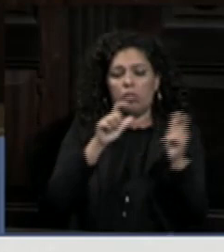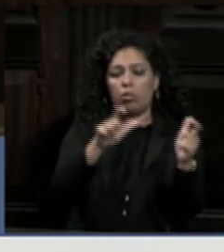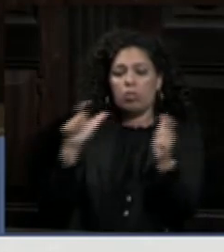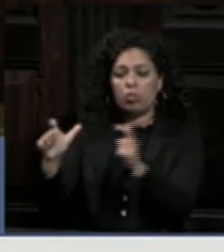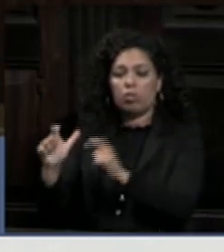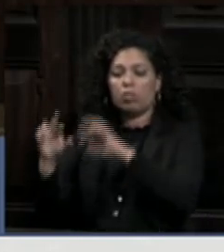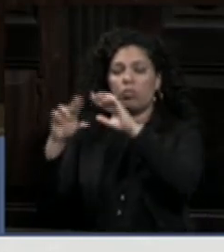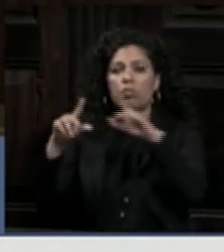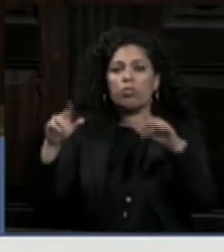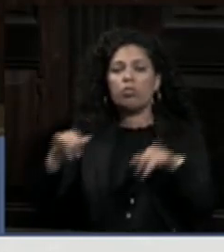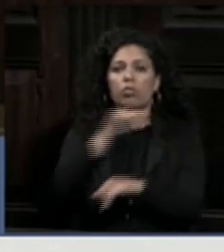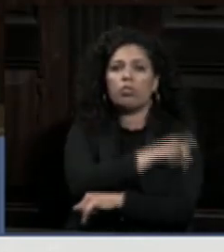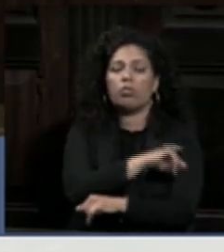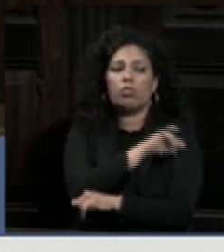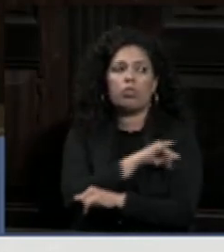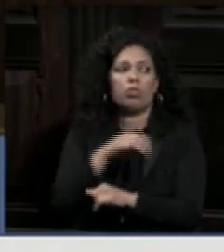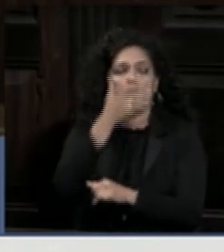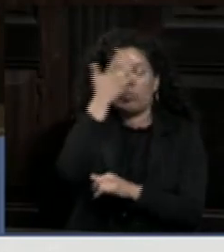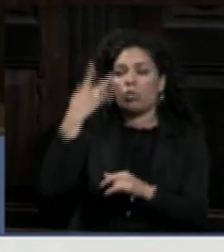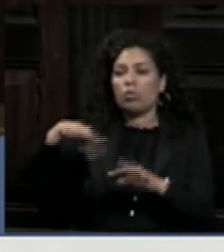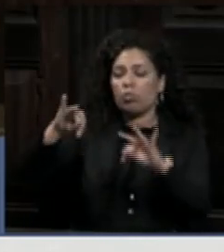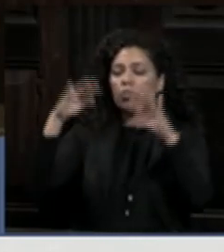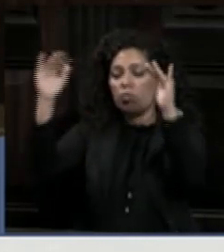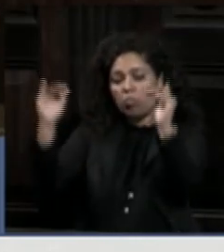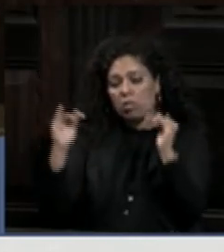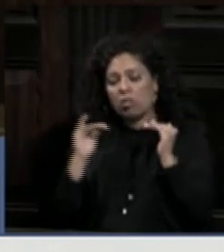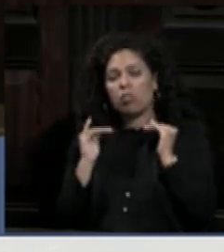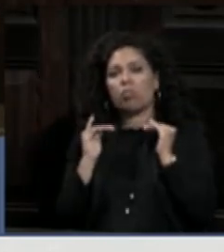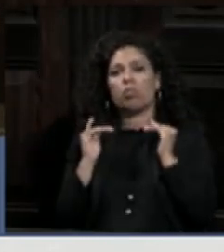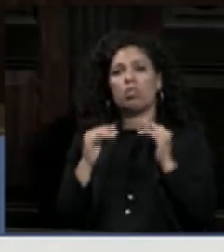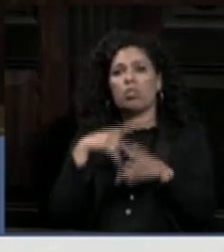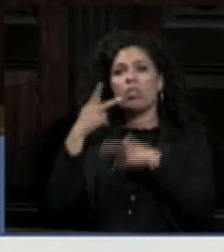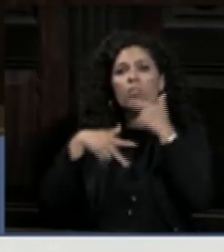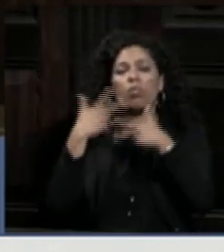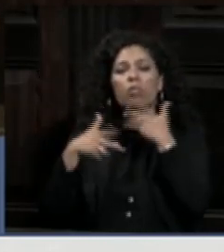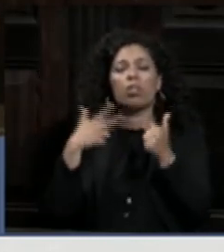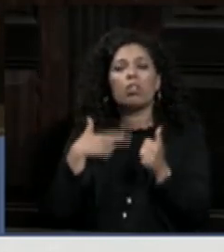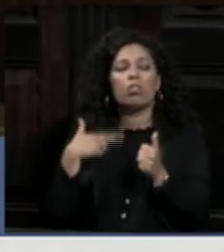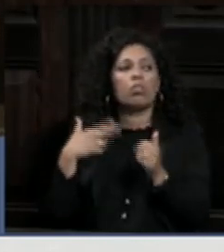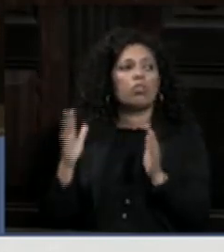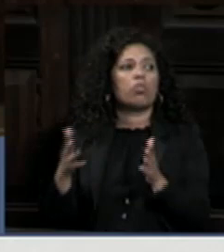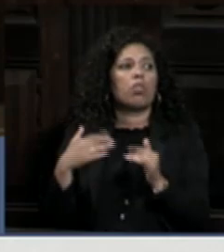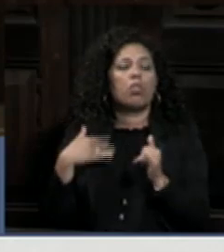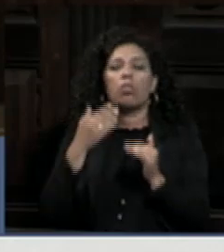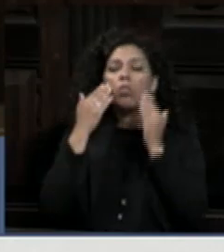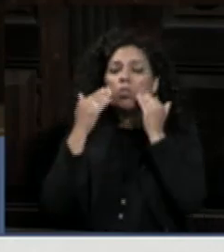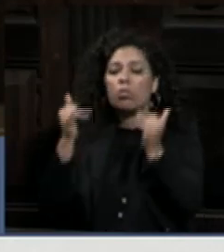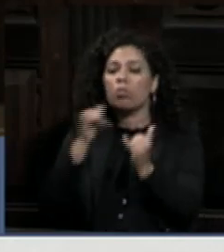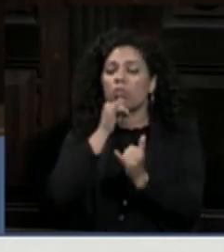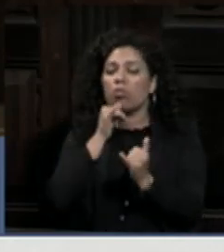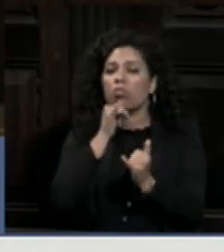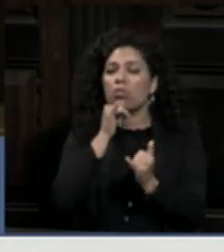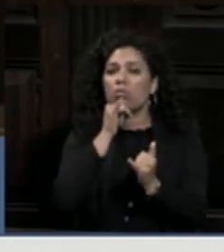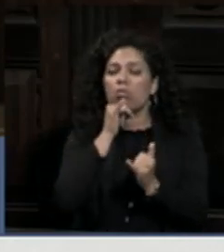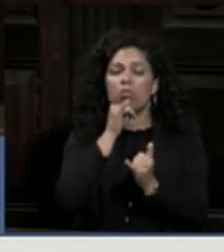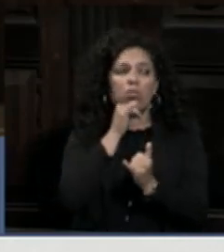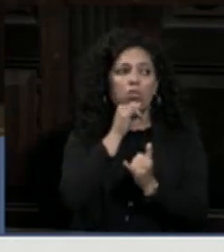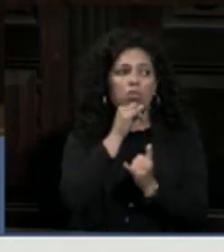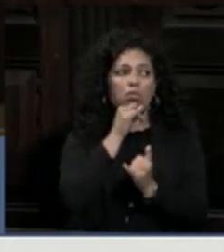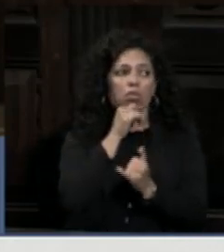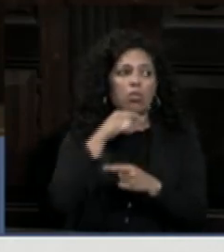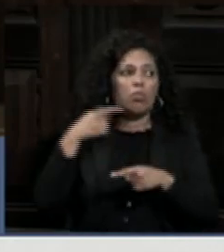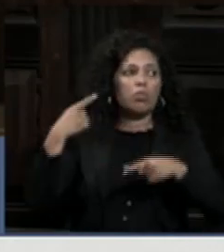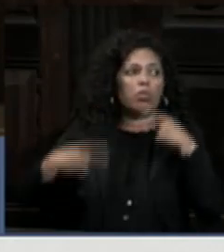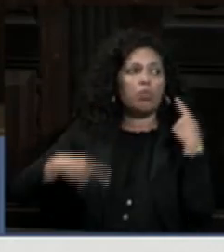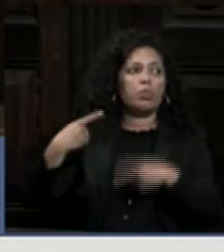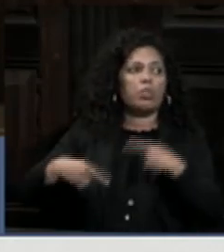respeitado por isso me fiz disse isso e repito eu sou um exemplo da política que entrei para